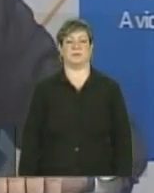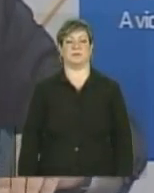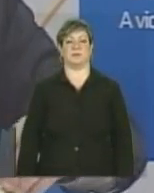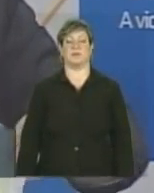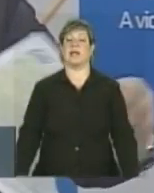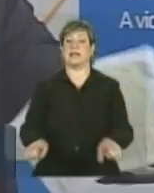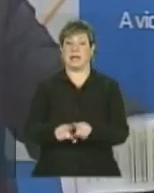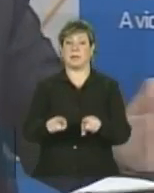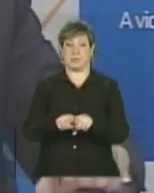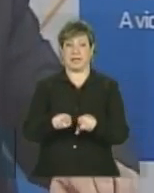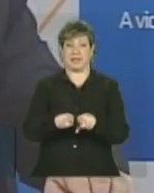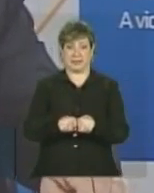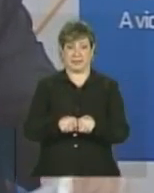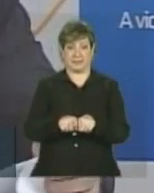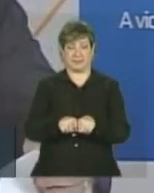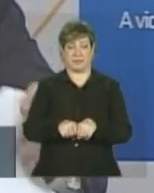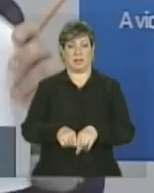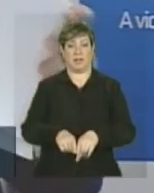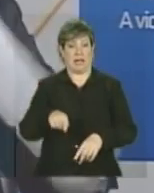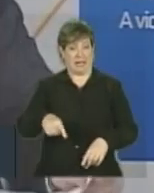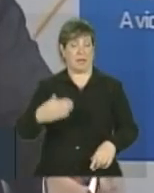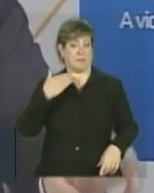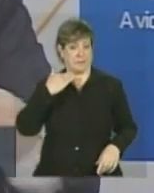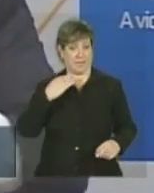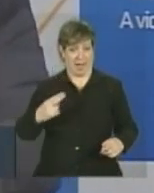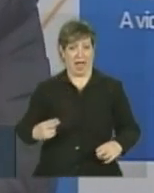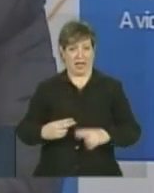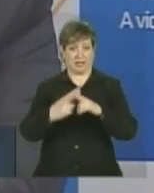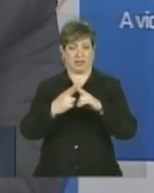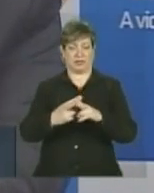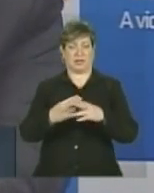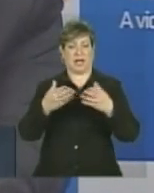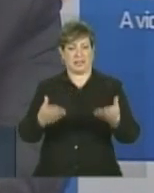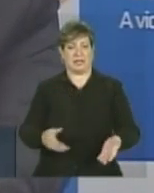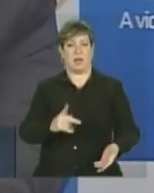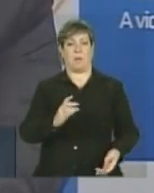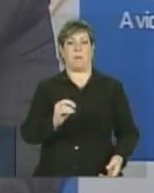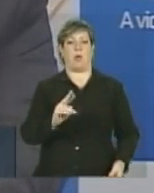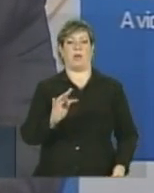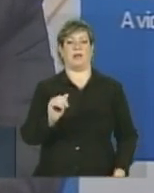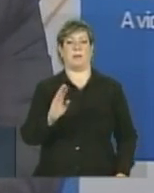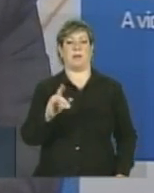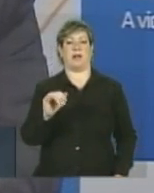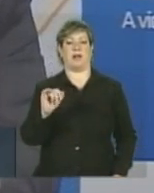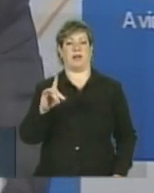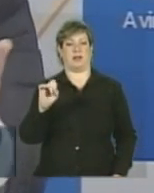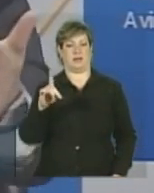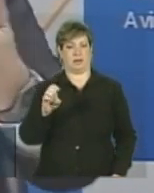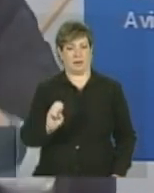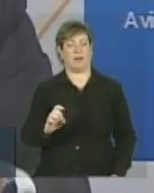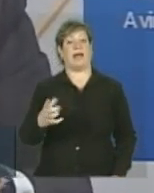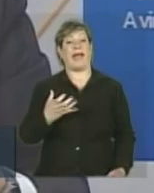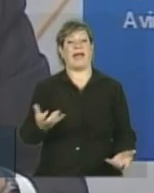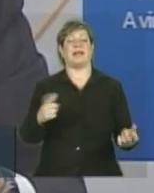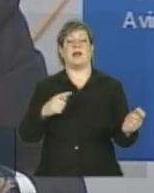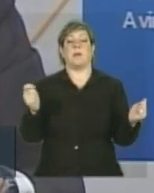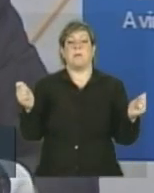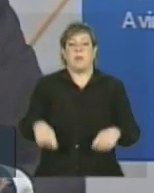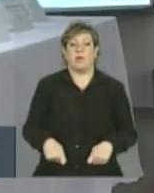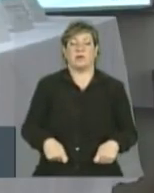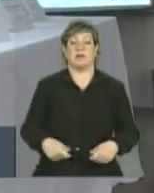E também é óbvio que a Caixa, nesse ambiente de portabilidade, quer ter as melhores condições para trazer os